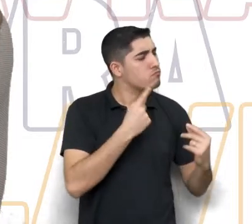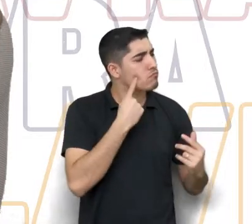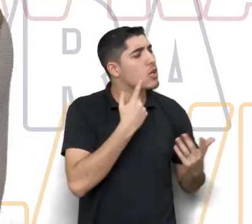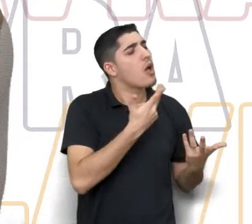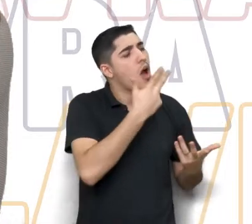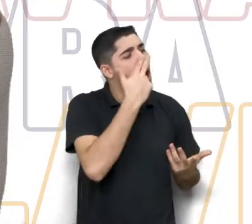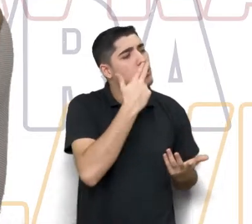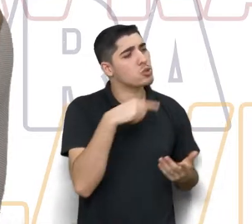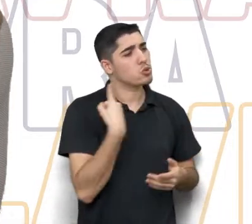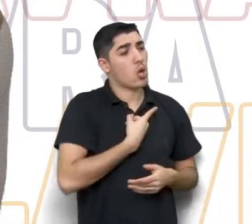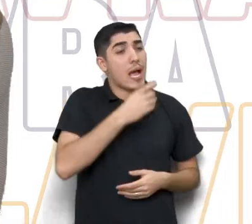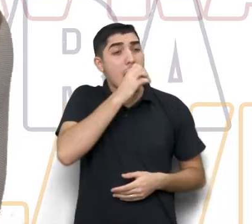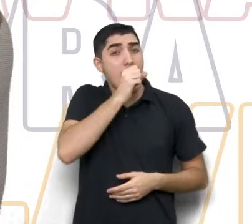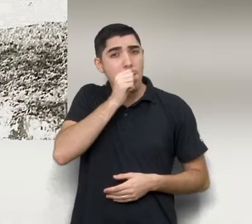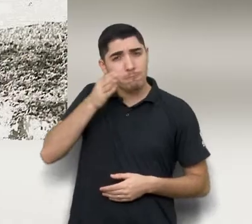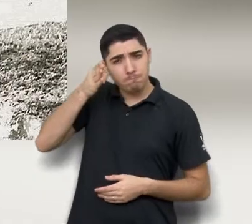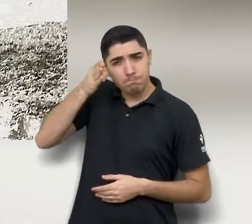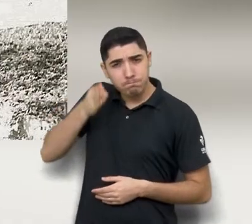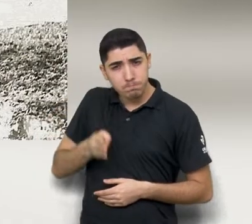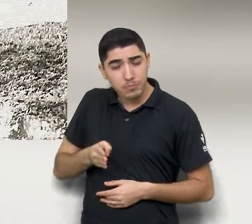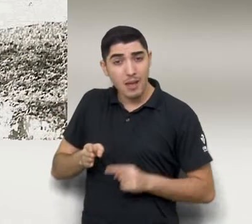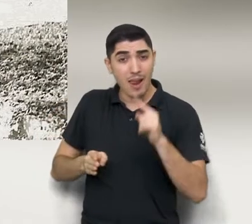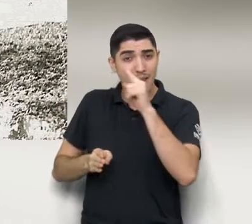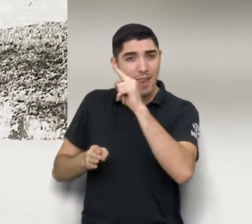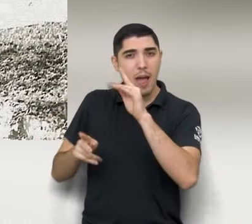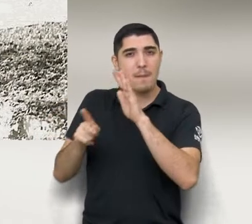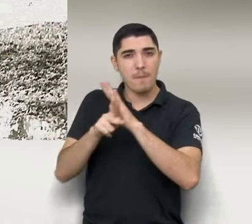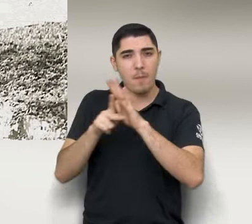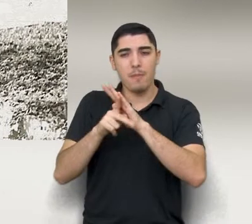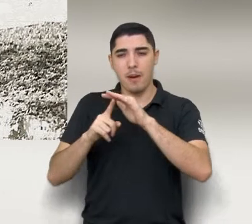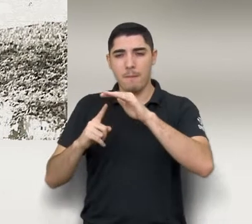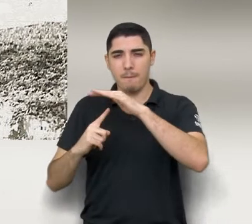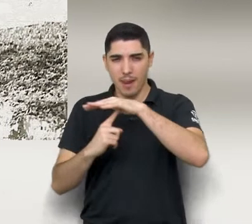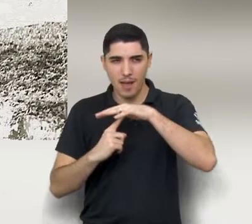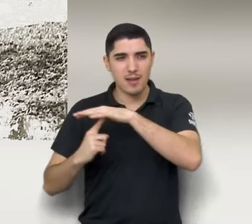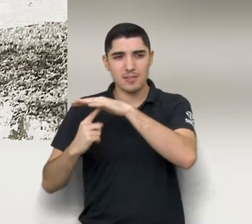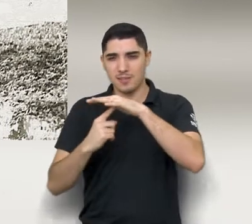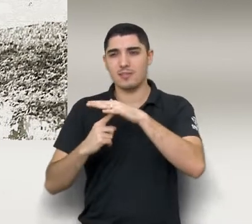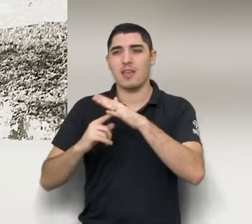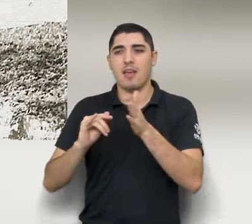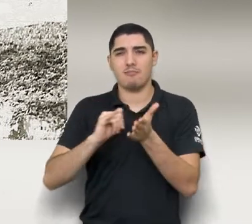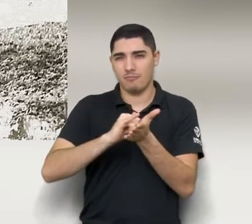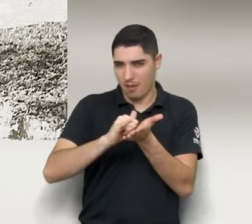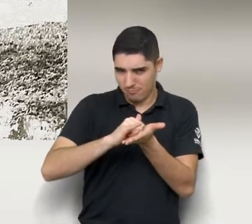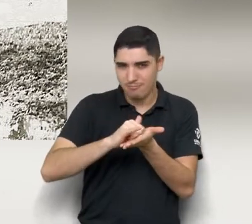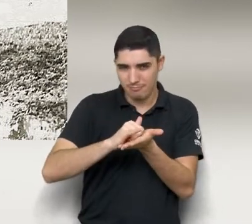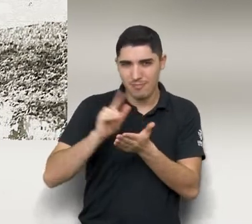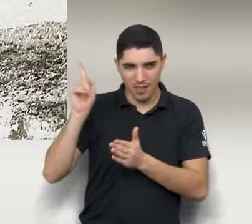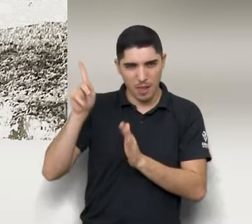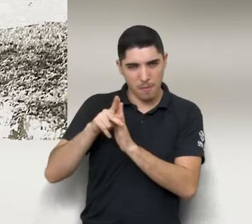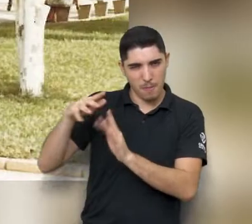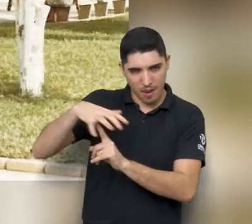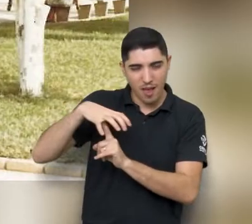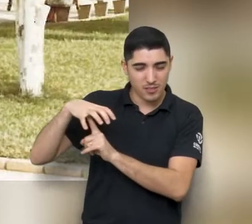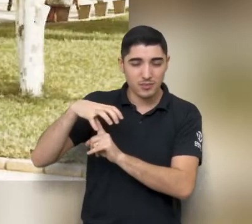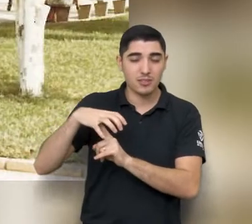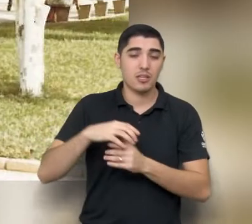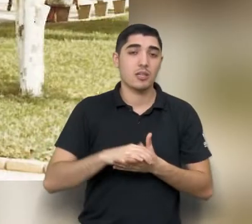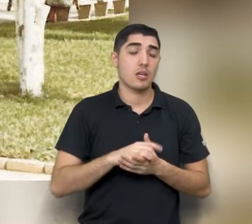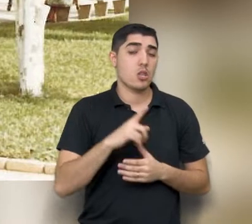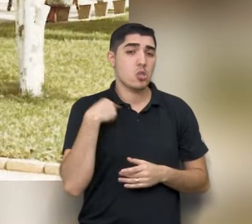nos reunir todos os sábados na Praça Afonso Pena, a gente chamava de o Canto da Cultura, e